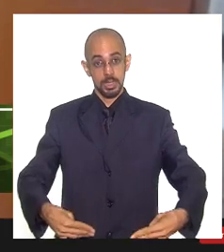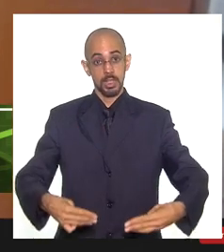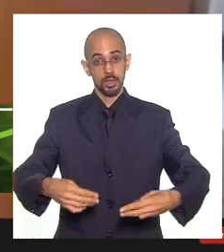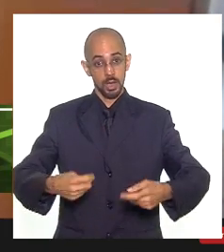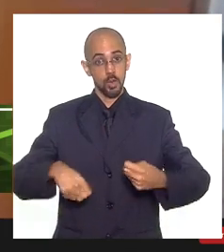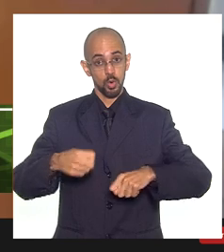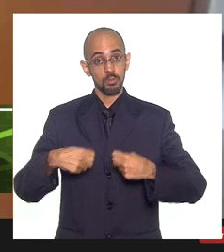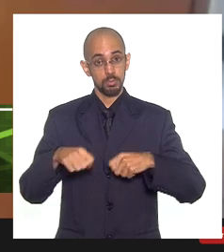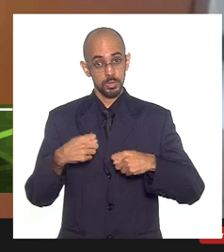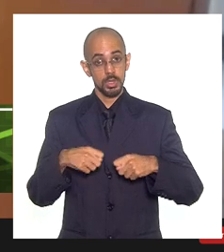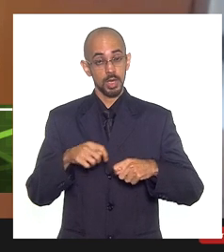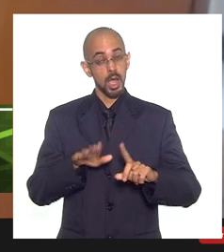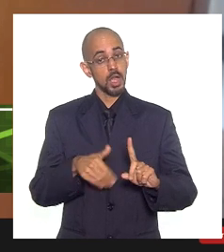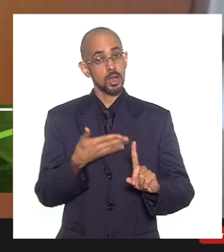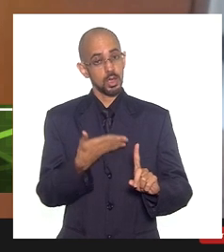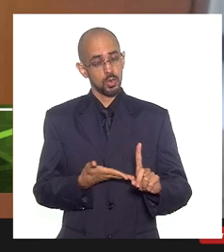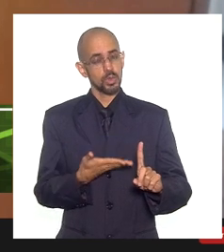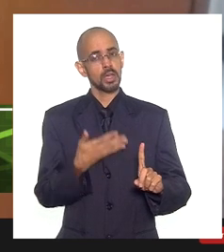reconhecido isso